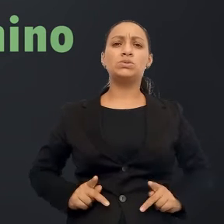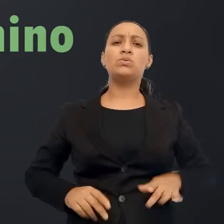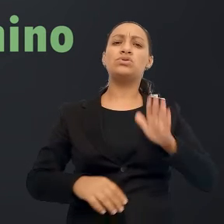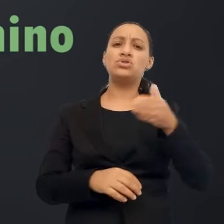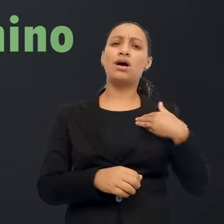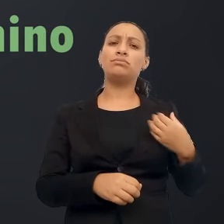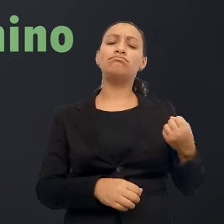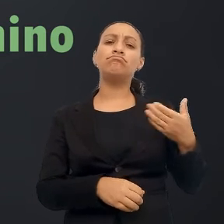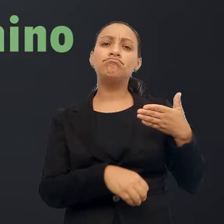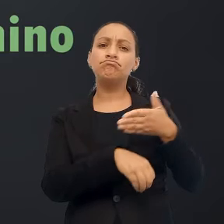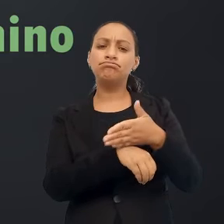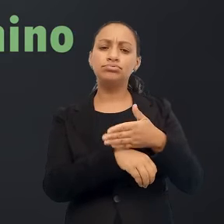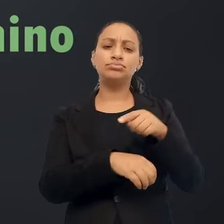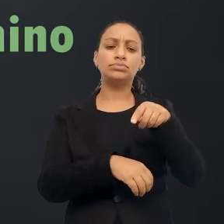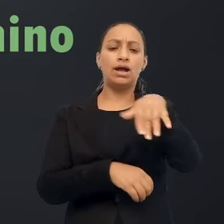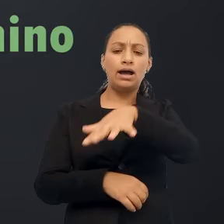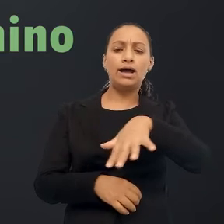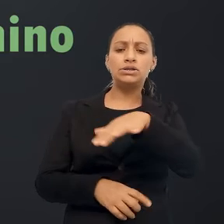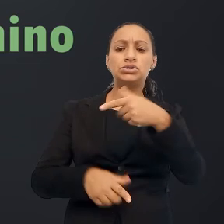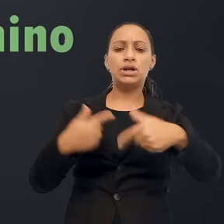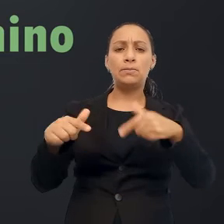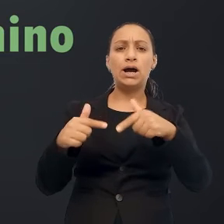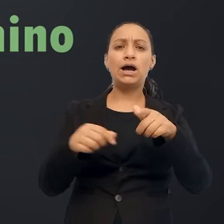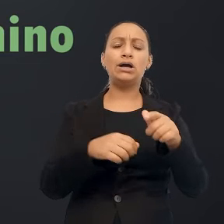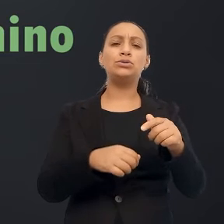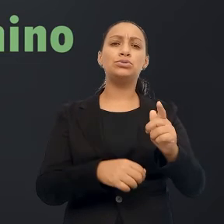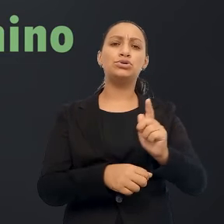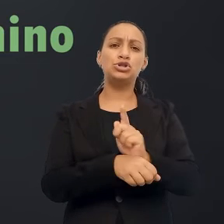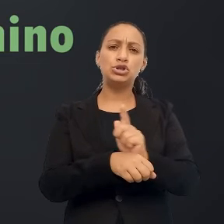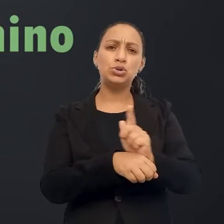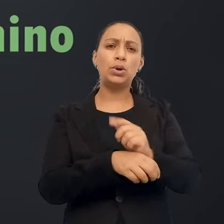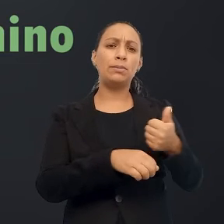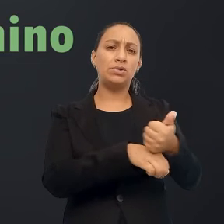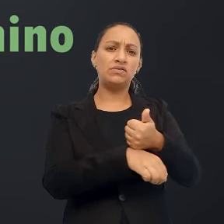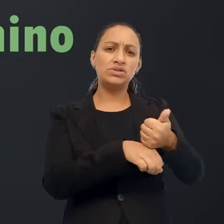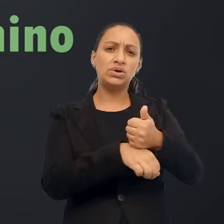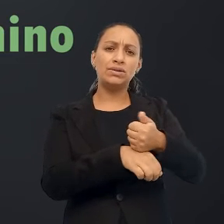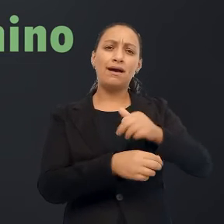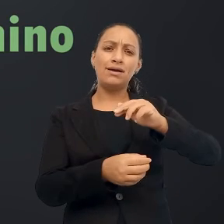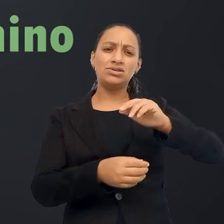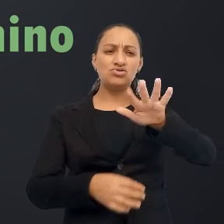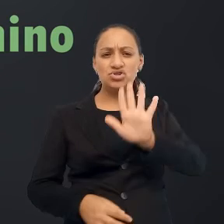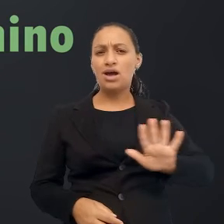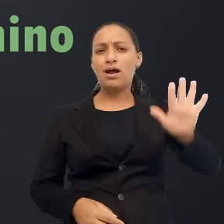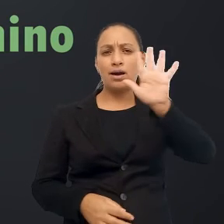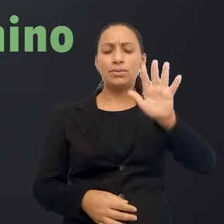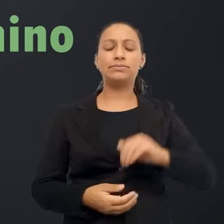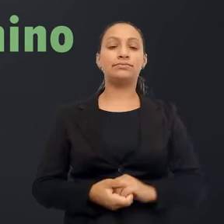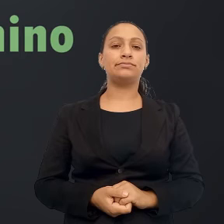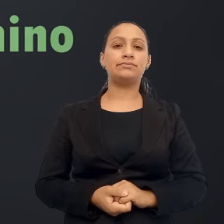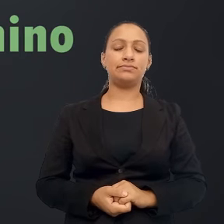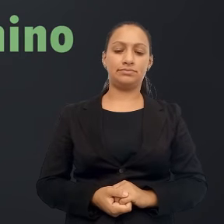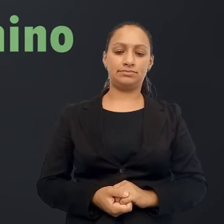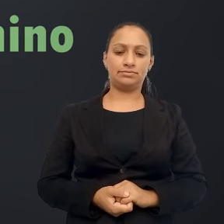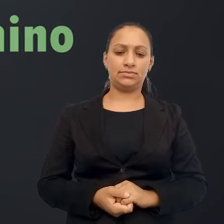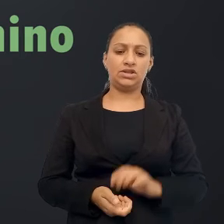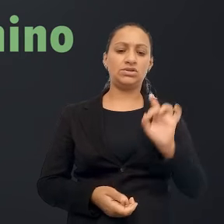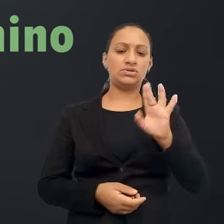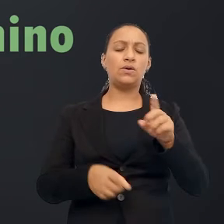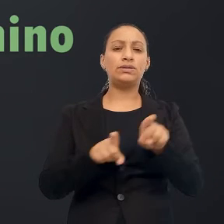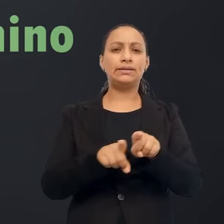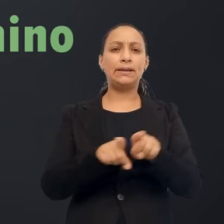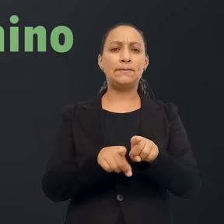de trabalho, gestores e profissionais de uma forma geral. Se me permite só